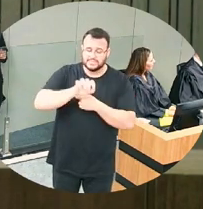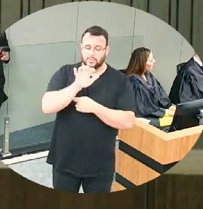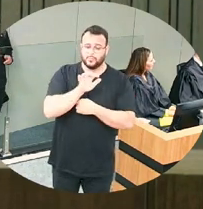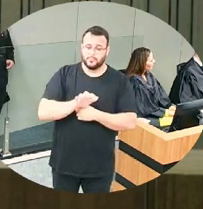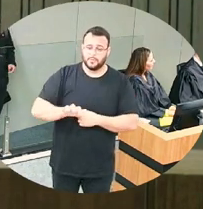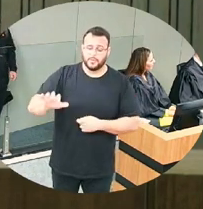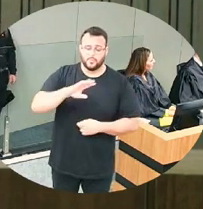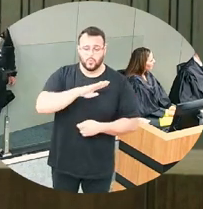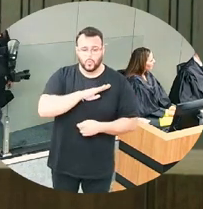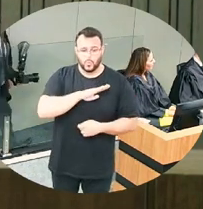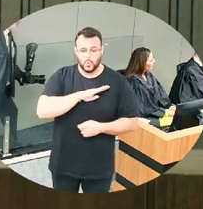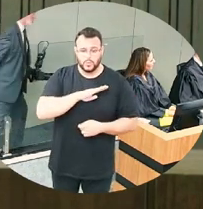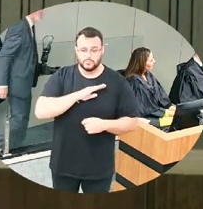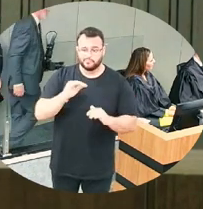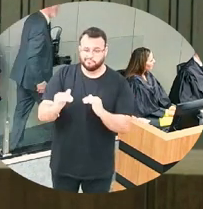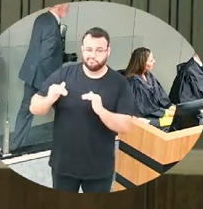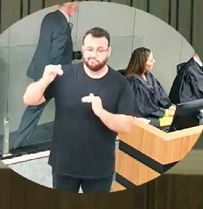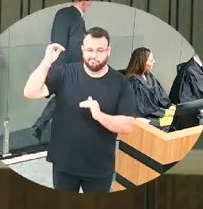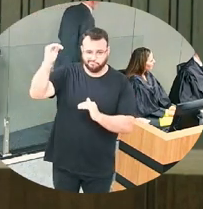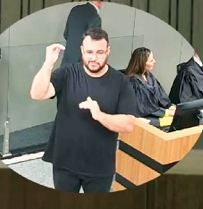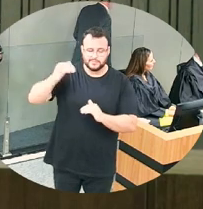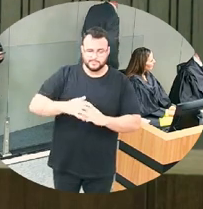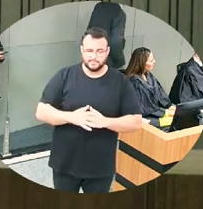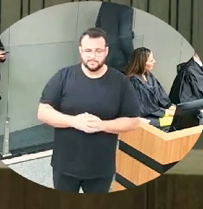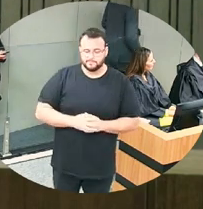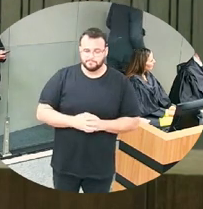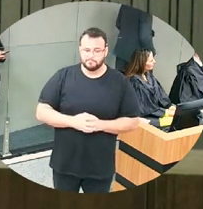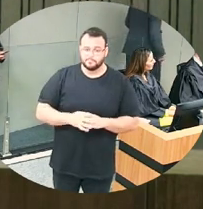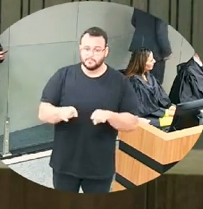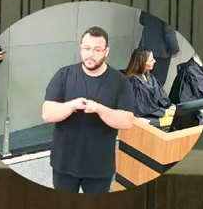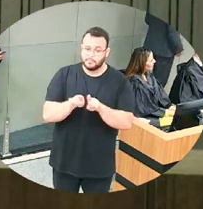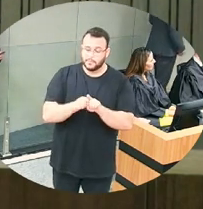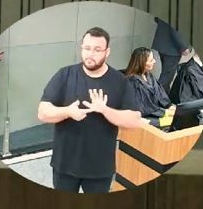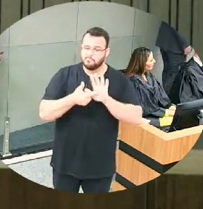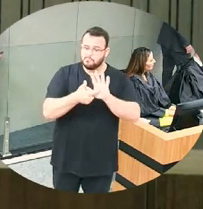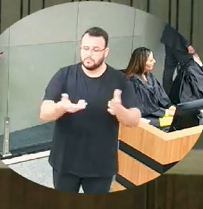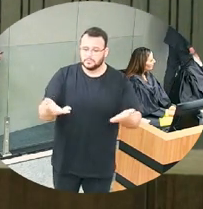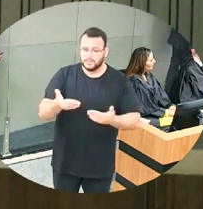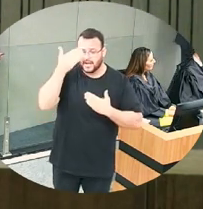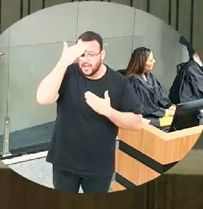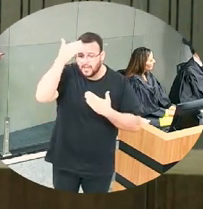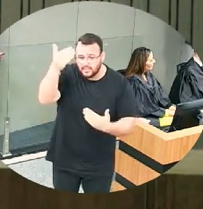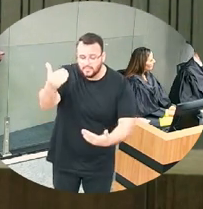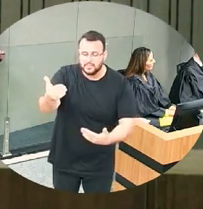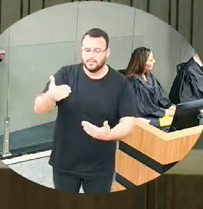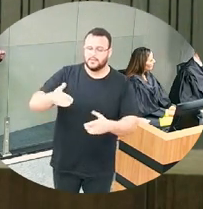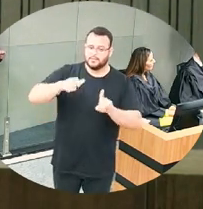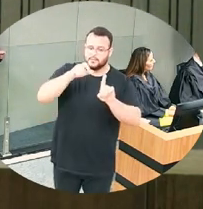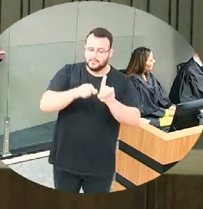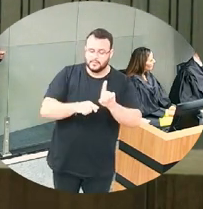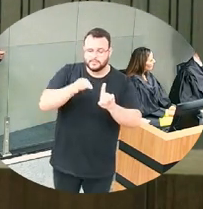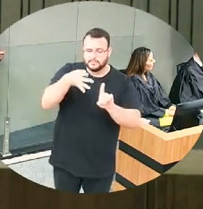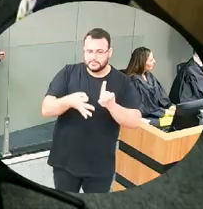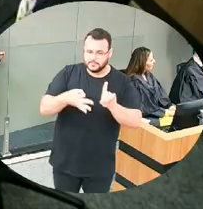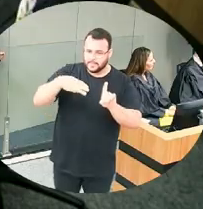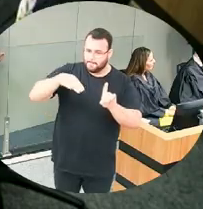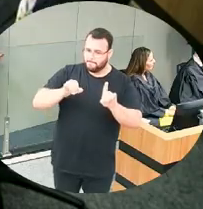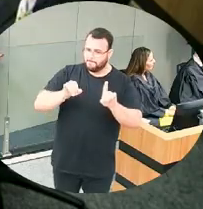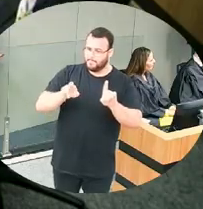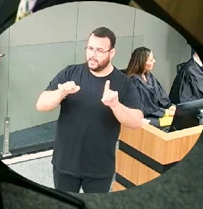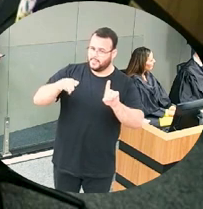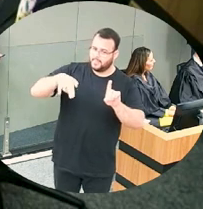com colegas do mais alto pofo registro aqui também a minha gratidão a desembargadora Mirna